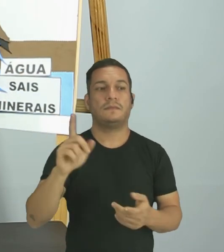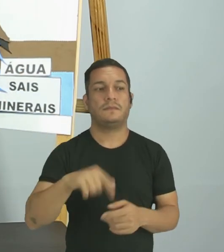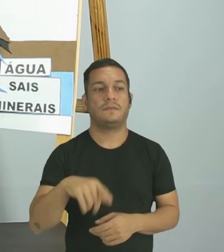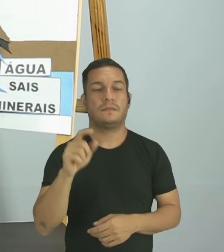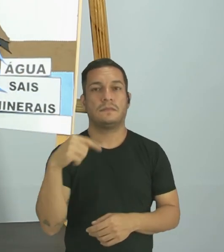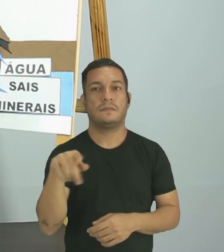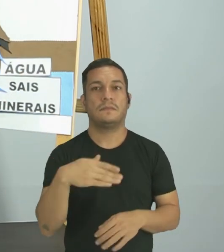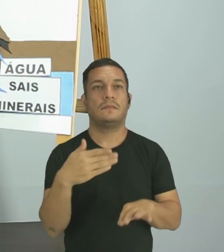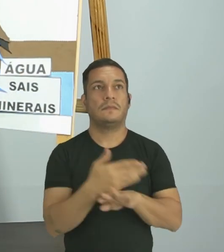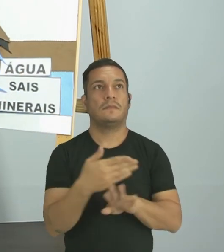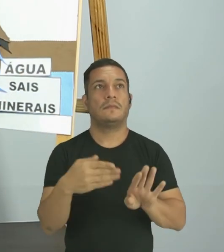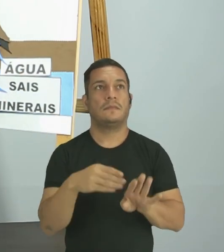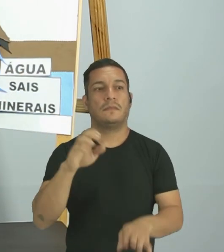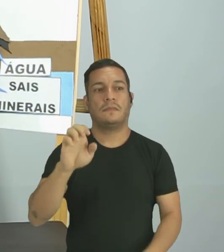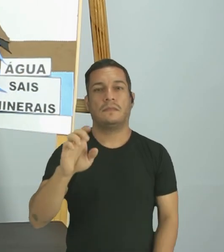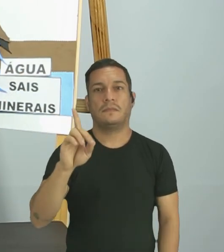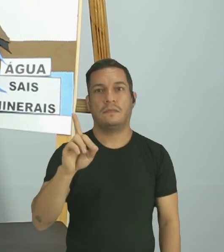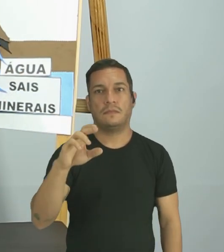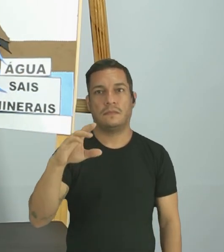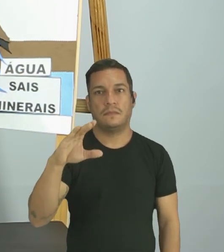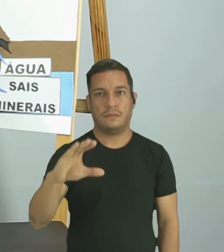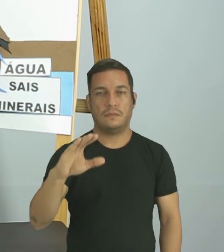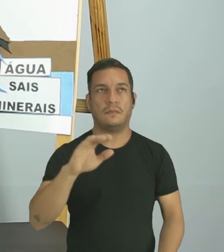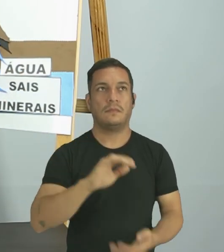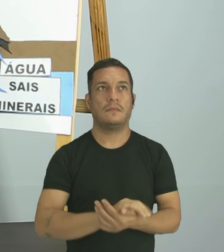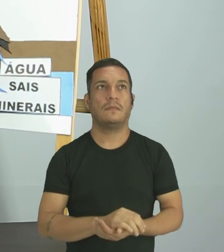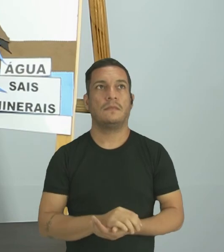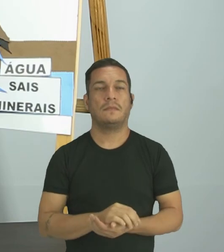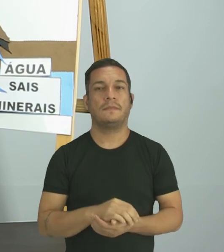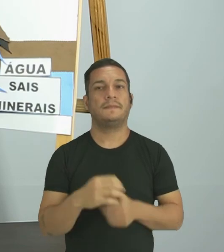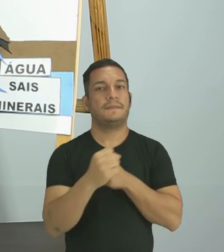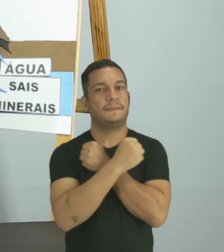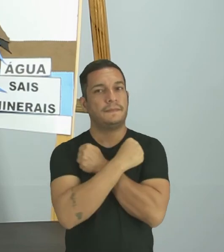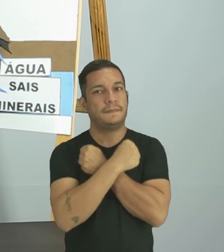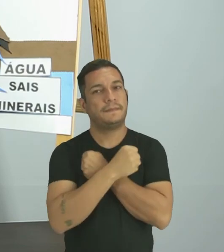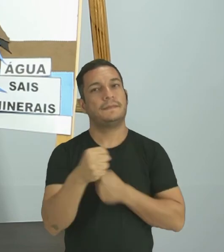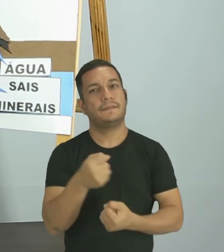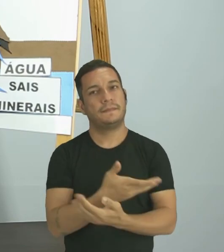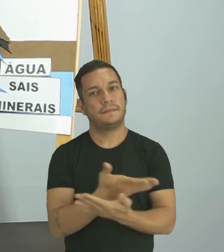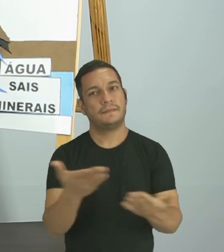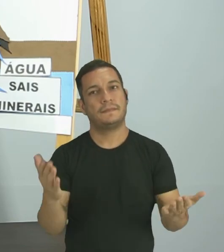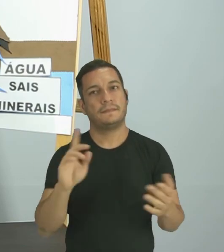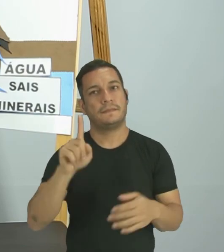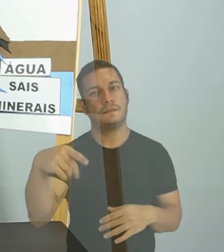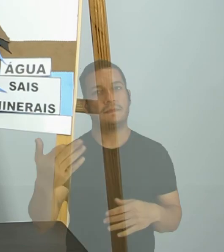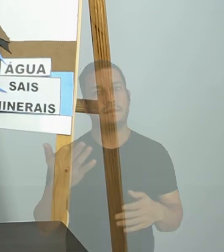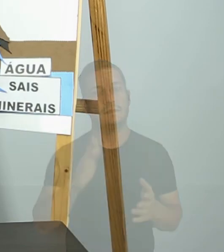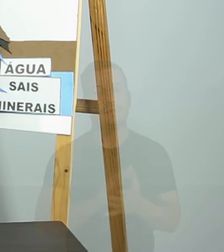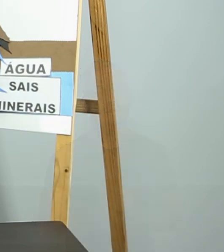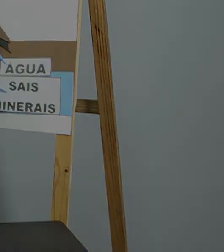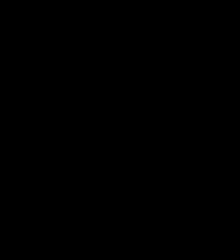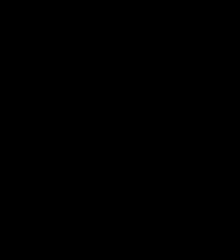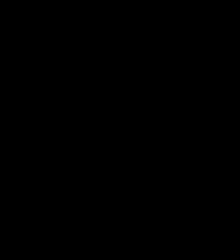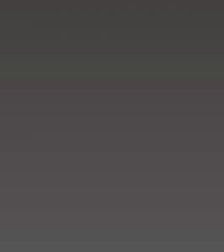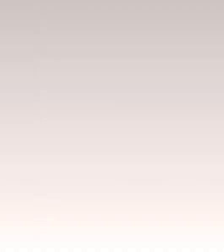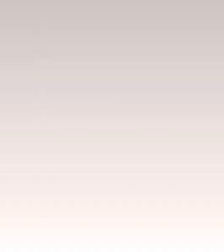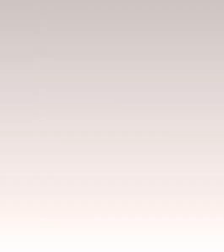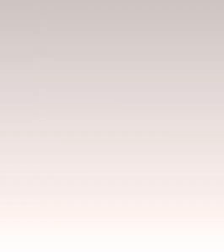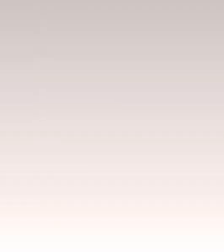podem acessar a plataforma Eduque. Um grande abraço para todos vocês e até mais, crianças!